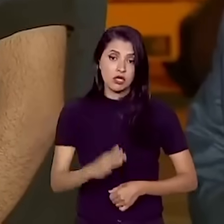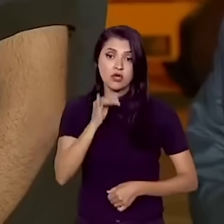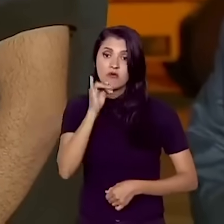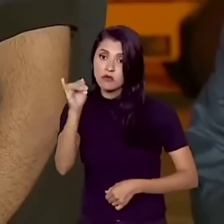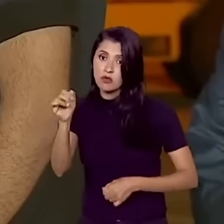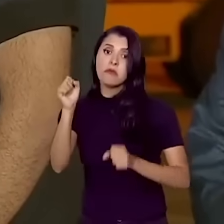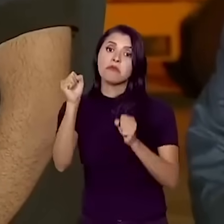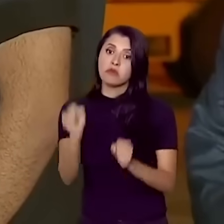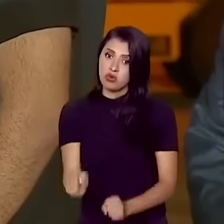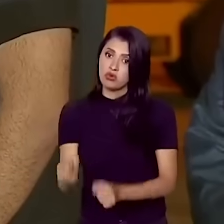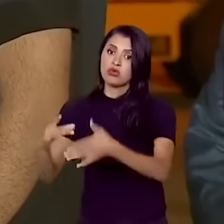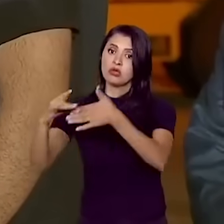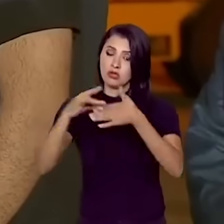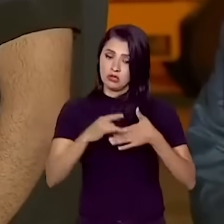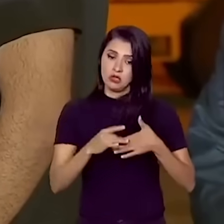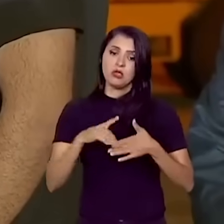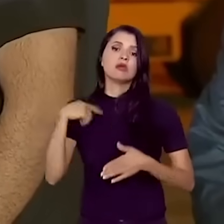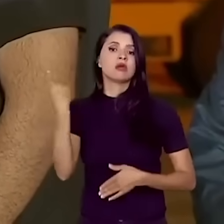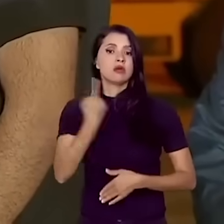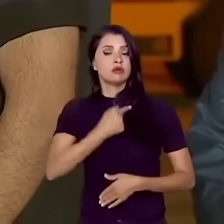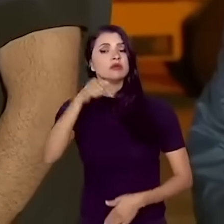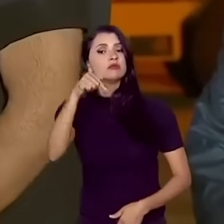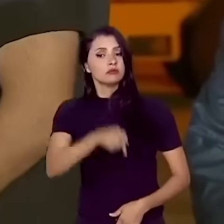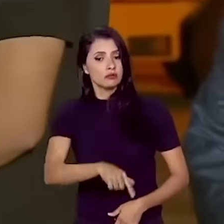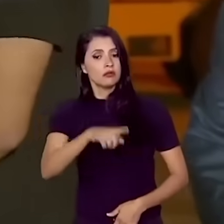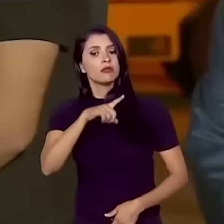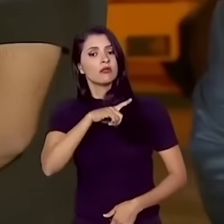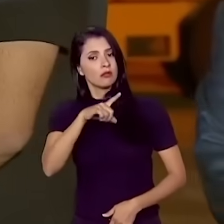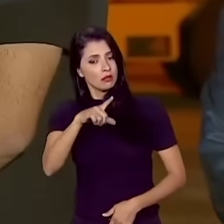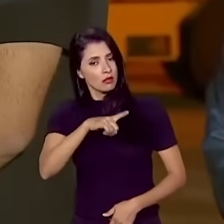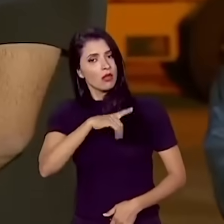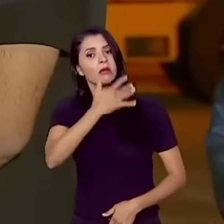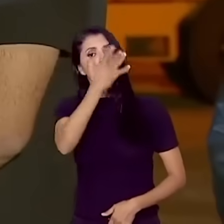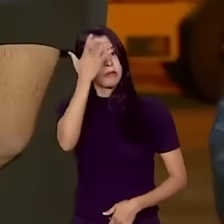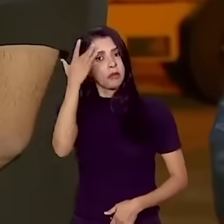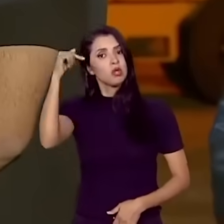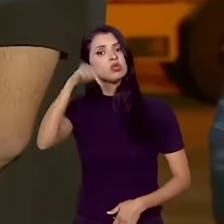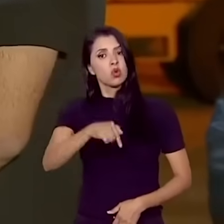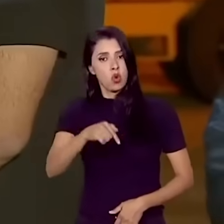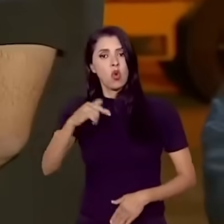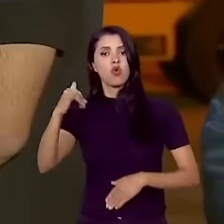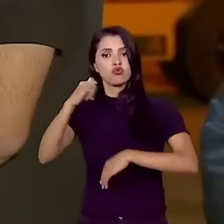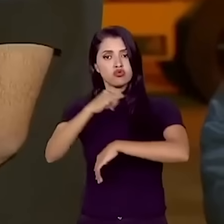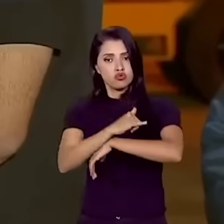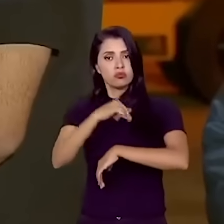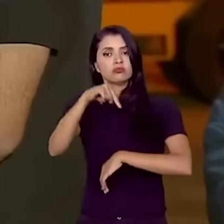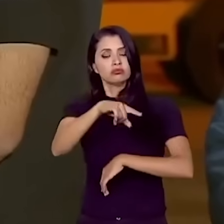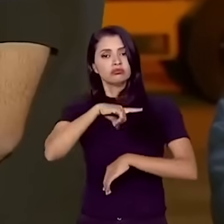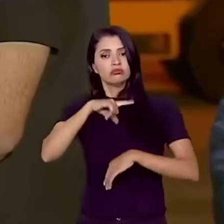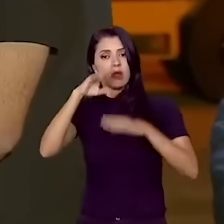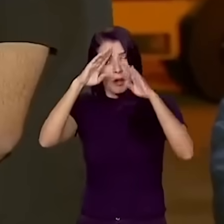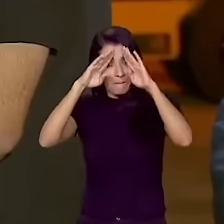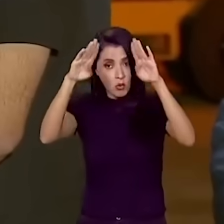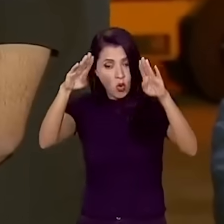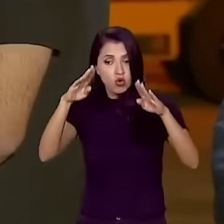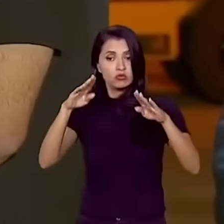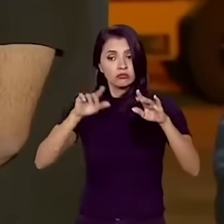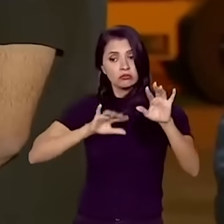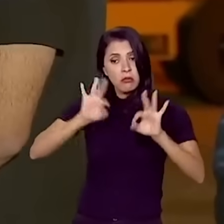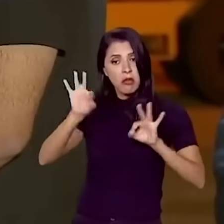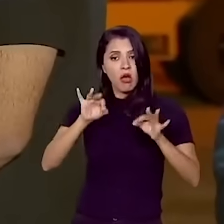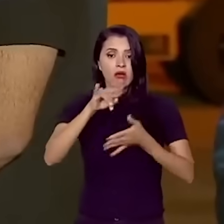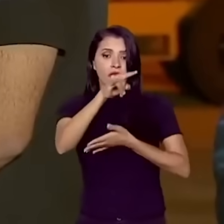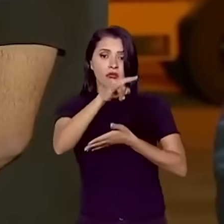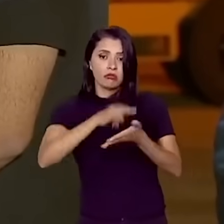para você que podia trazer, que a gente aqui... Tem até gente aqui no aeroporto para começar a trabalhar a legalização